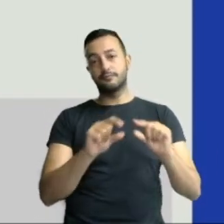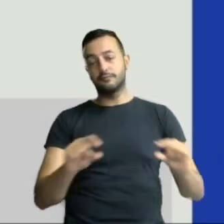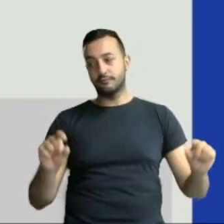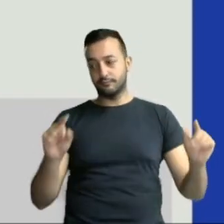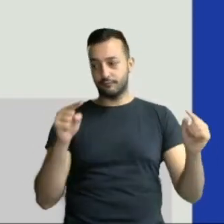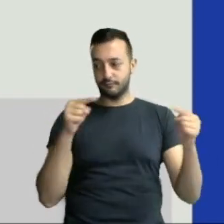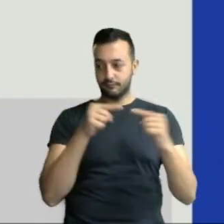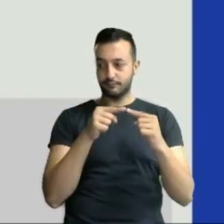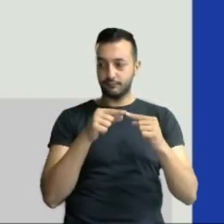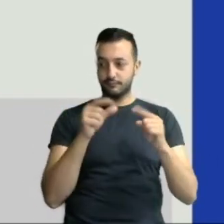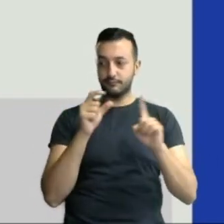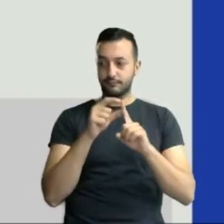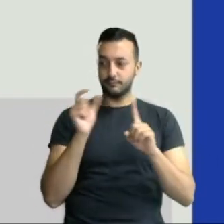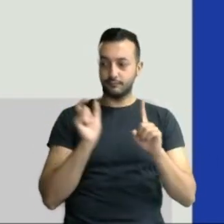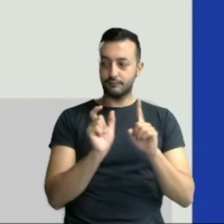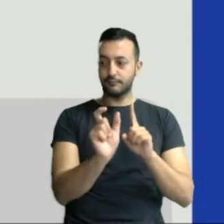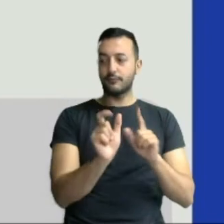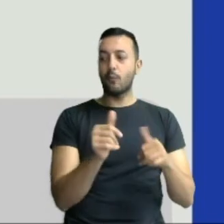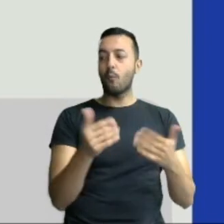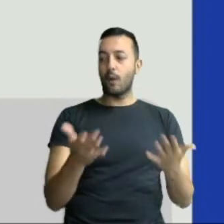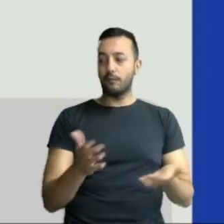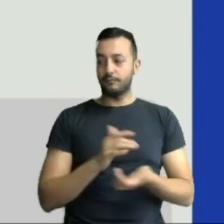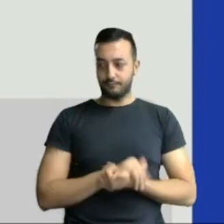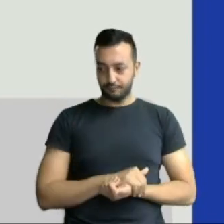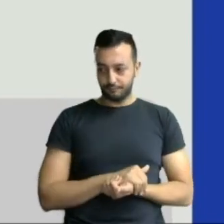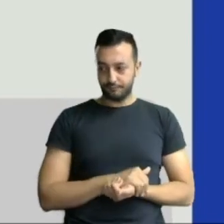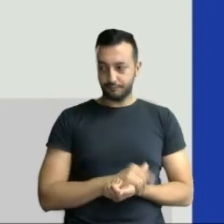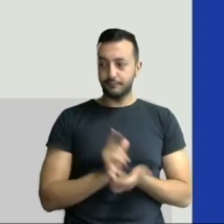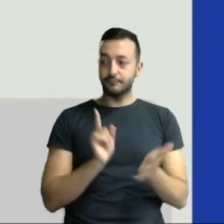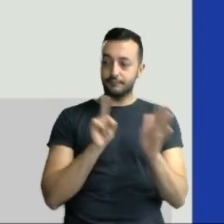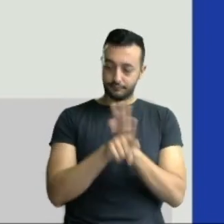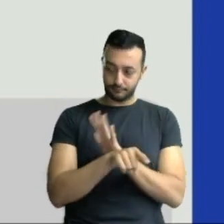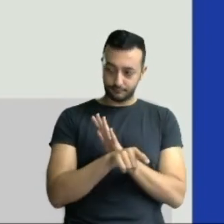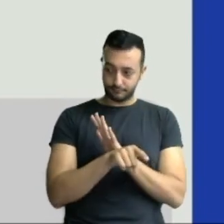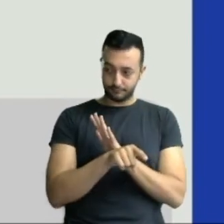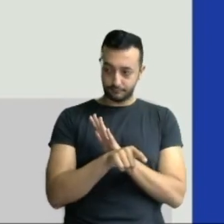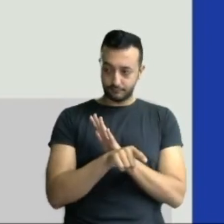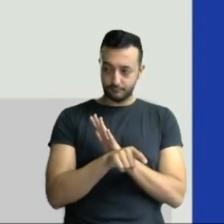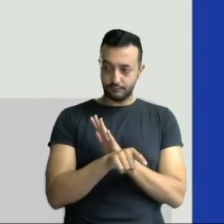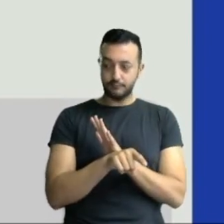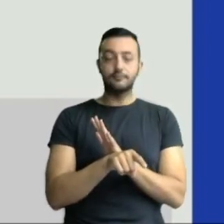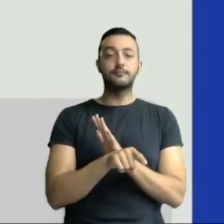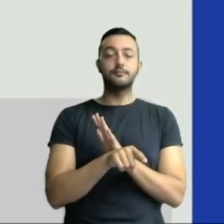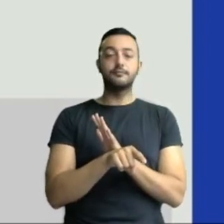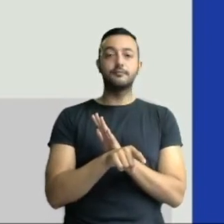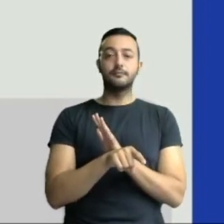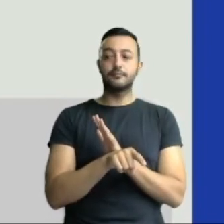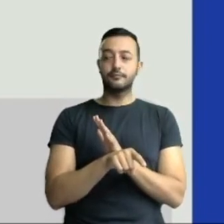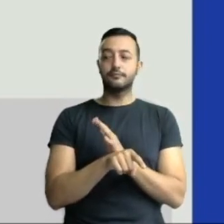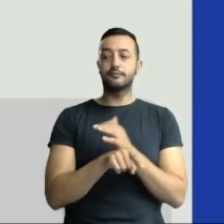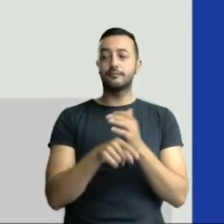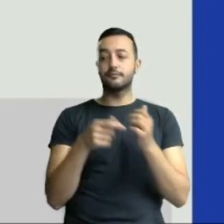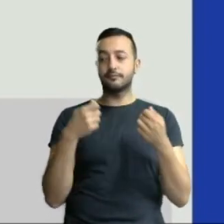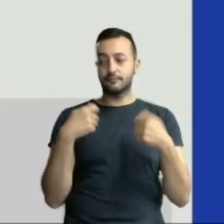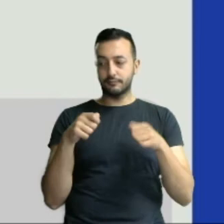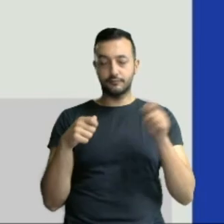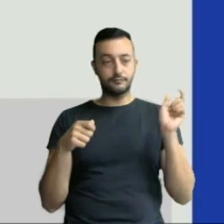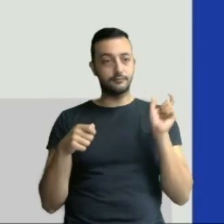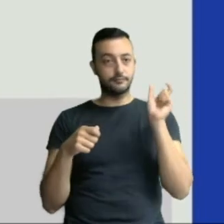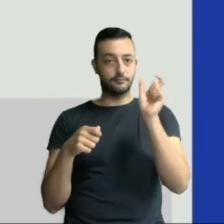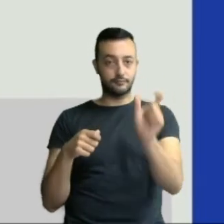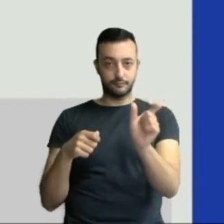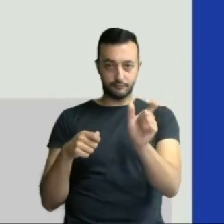seguinte pergunta, certo? Então, eu tenho a pergunta, primeiramente, certo? Que nós vamos completar